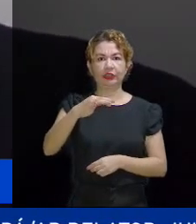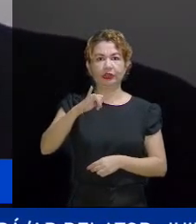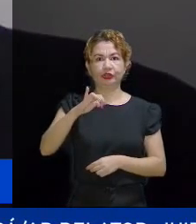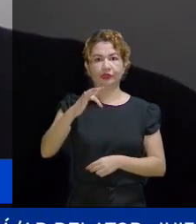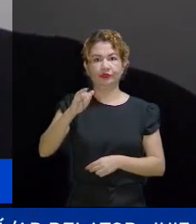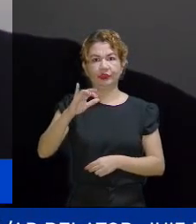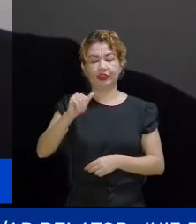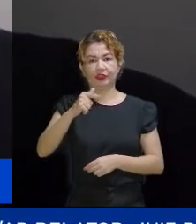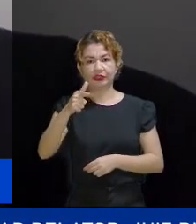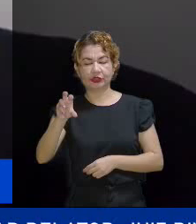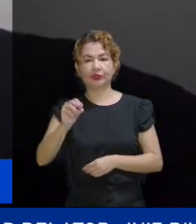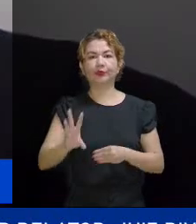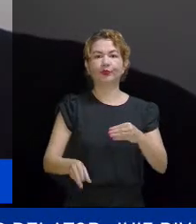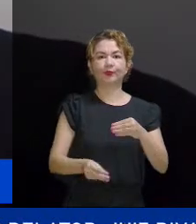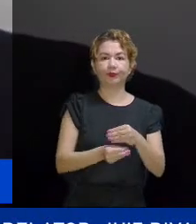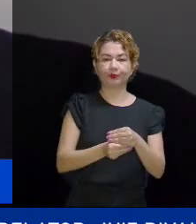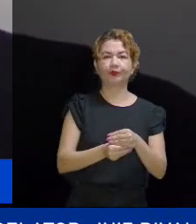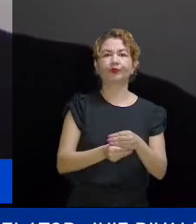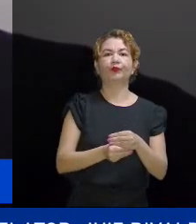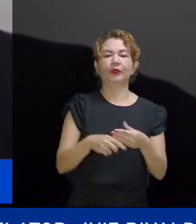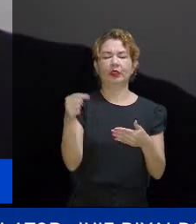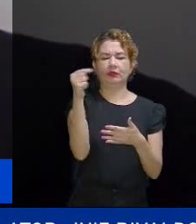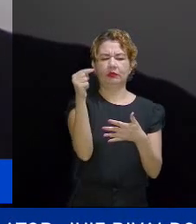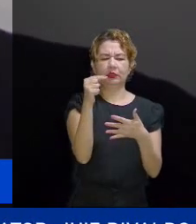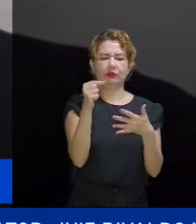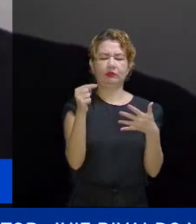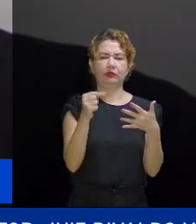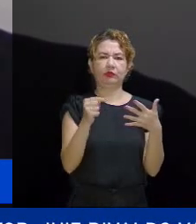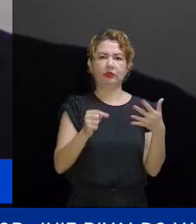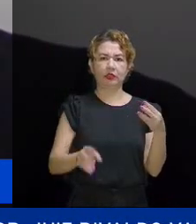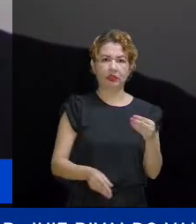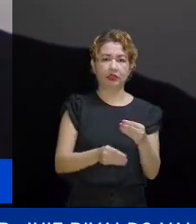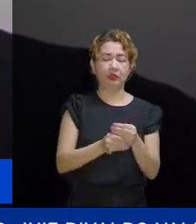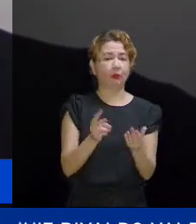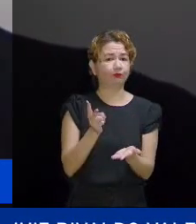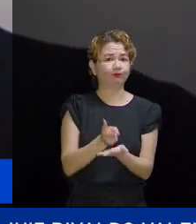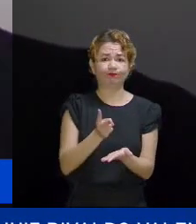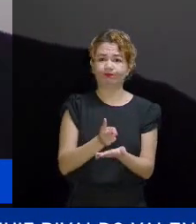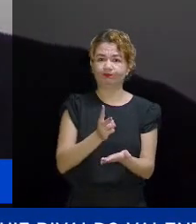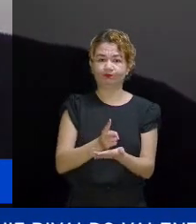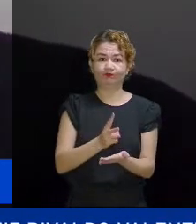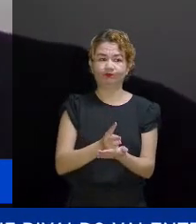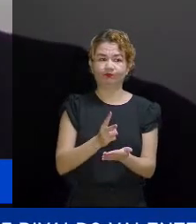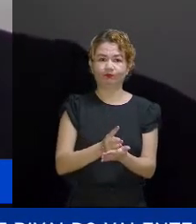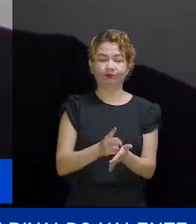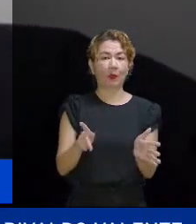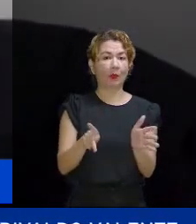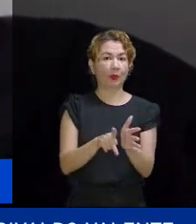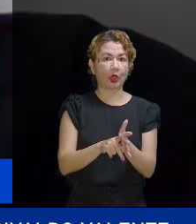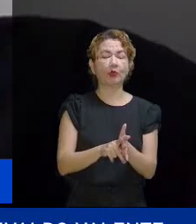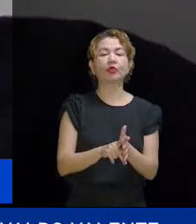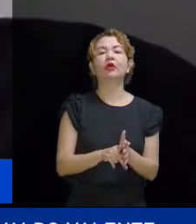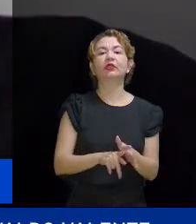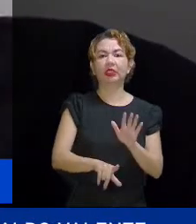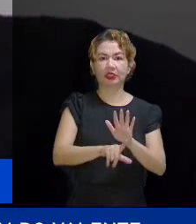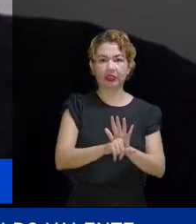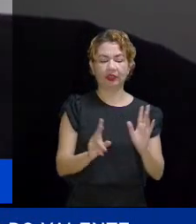judiciária, acrescidas das vantagens pecuniárias permanentes estabelecidas em lei. Fecha